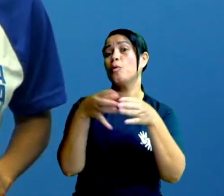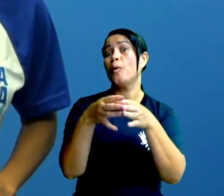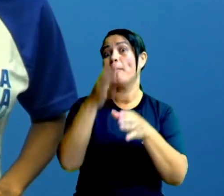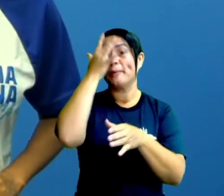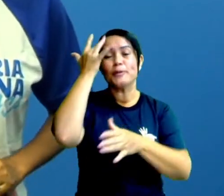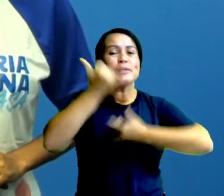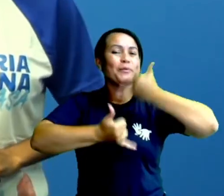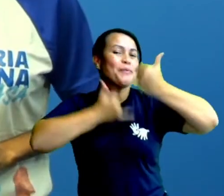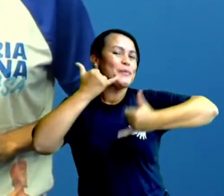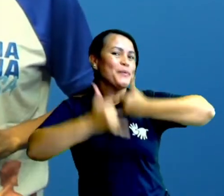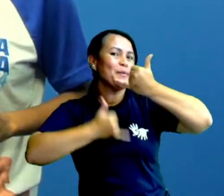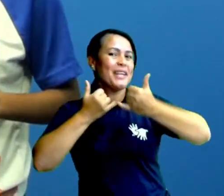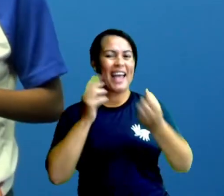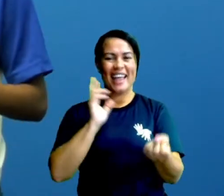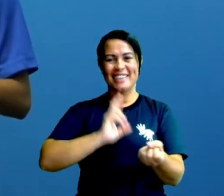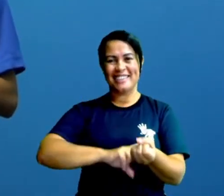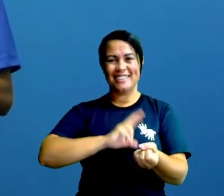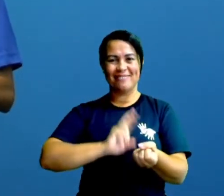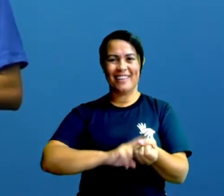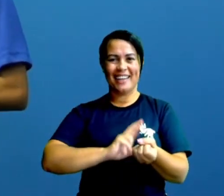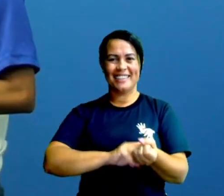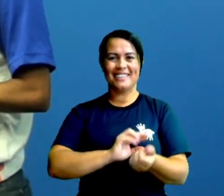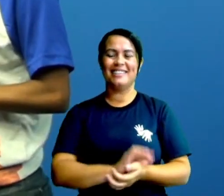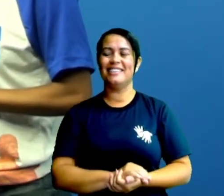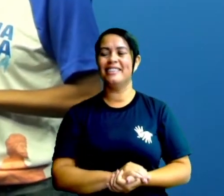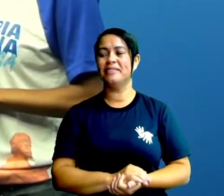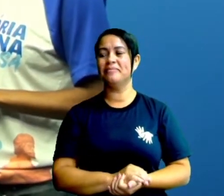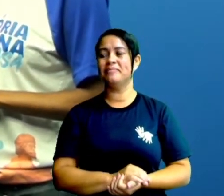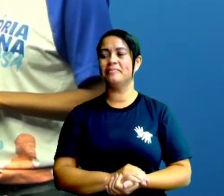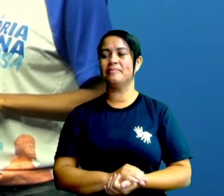de gente e brincar de rimar